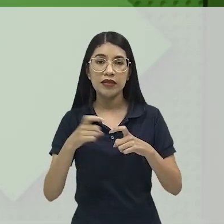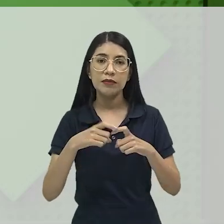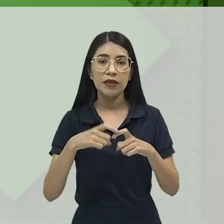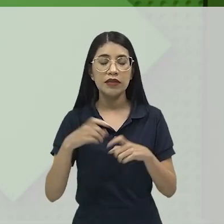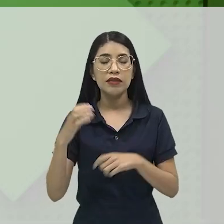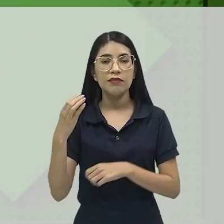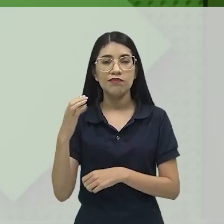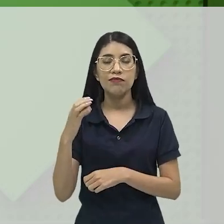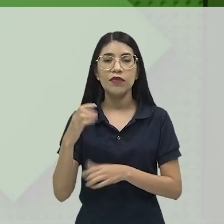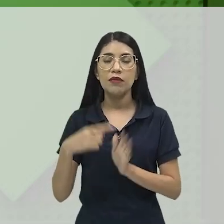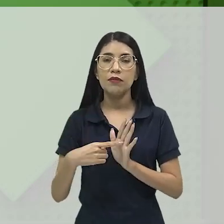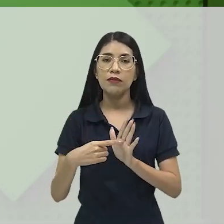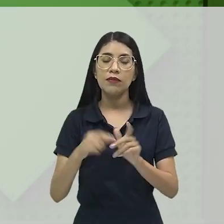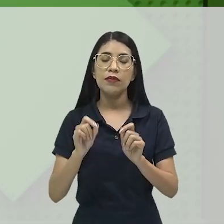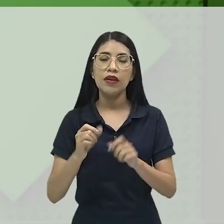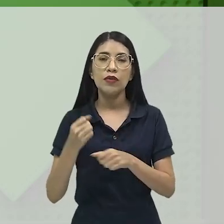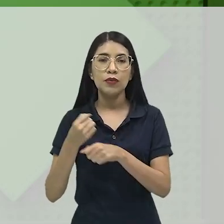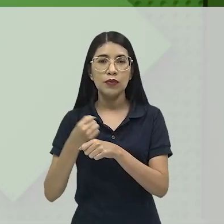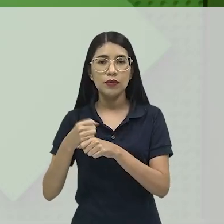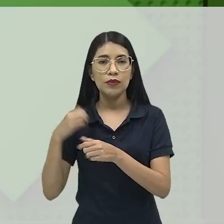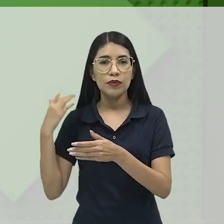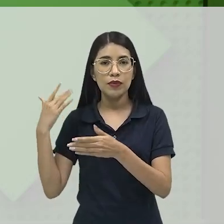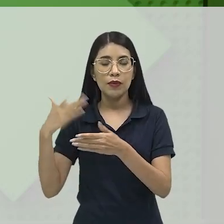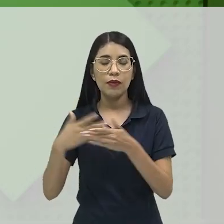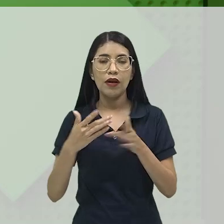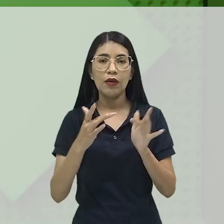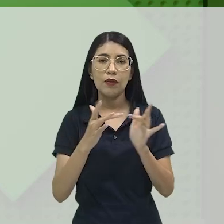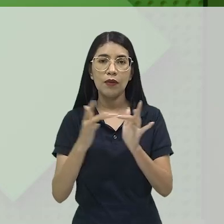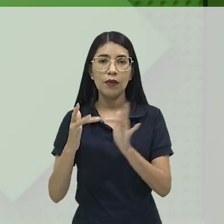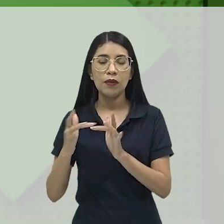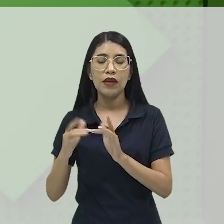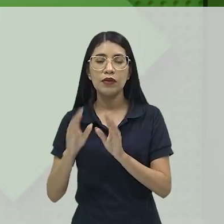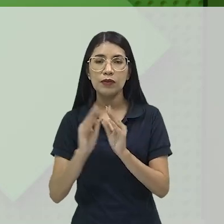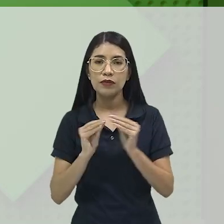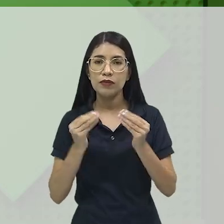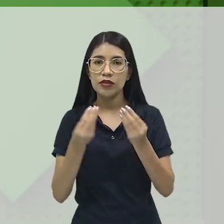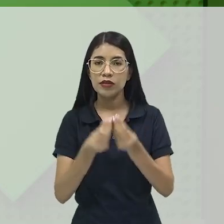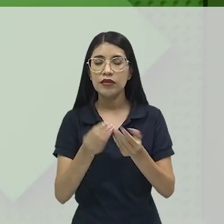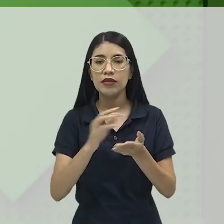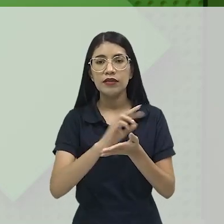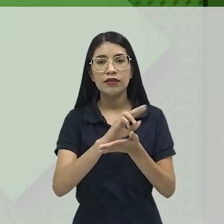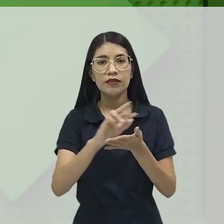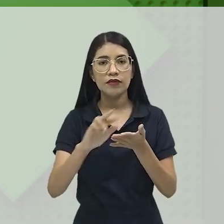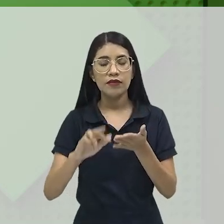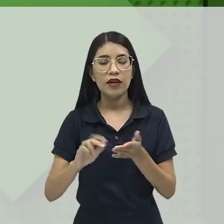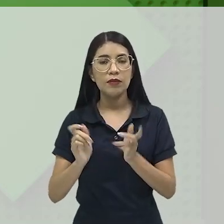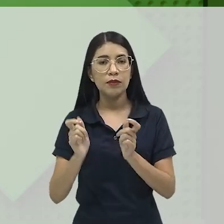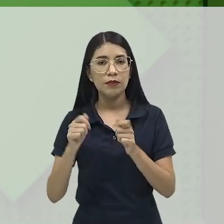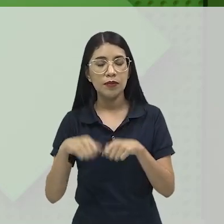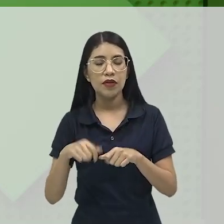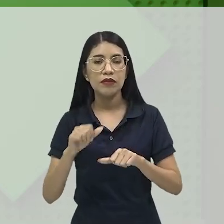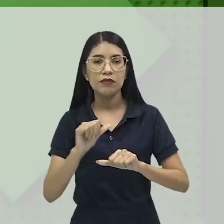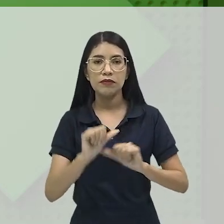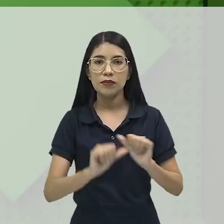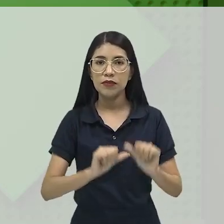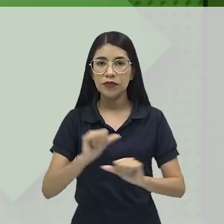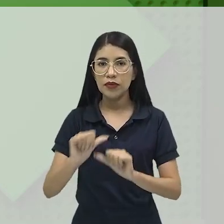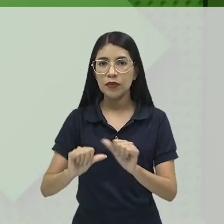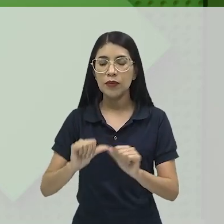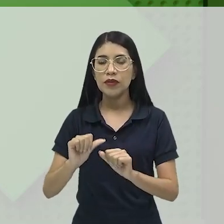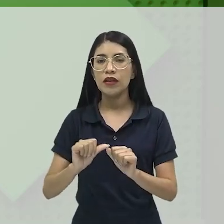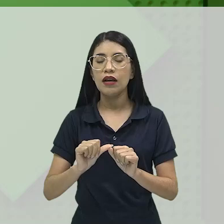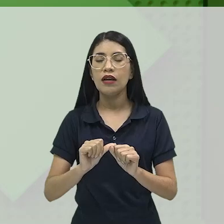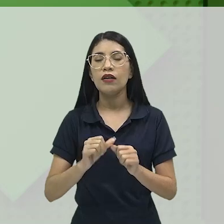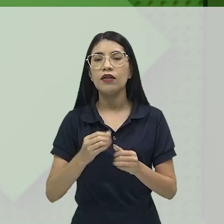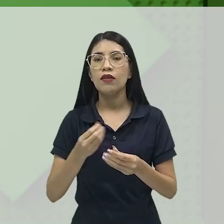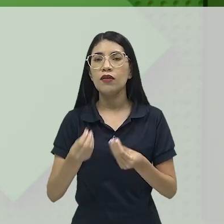que demonstraram que nos últimos anos o contato com algumas substâncias, né, podem alterar esse ritmo